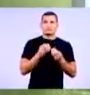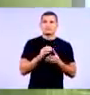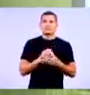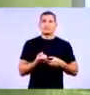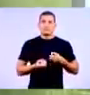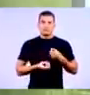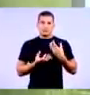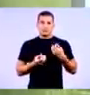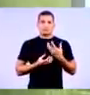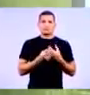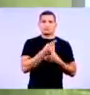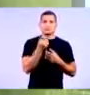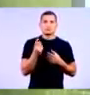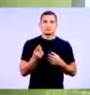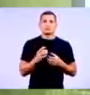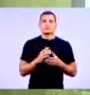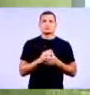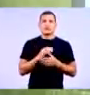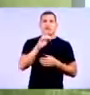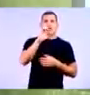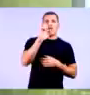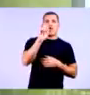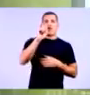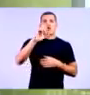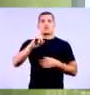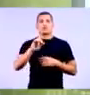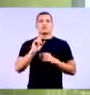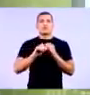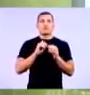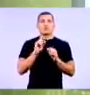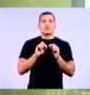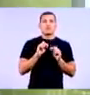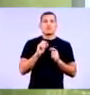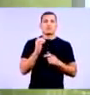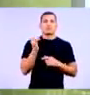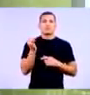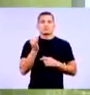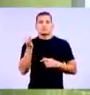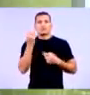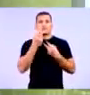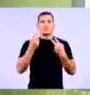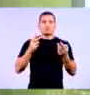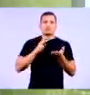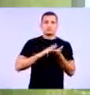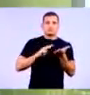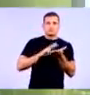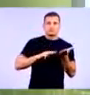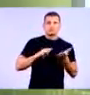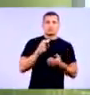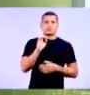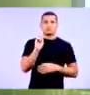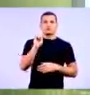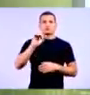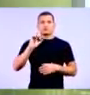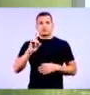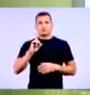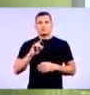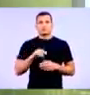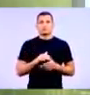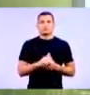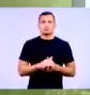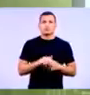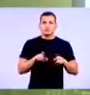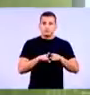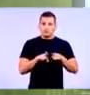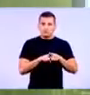poesia de vocês para EAD, sobre os princípios da EAD, sobre as metodologias da EAD. E ainda vão construir um